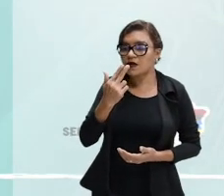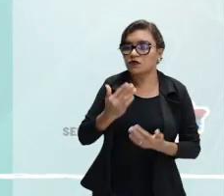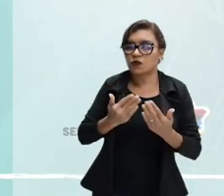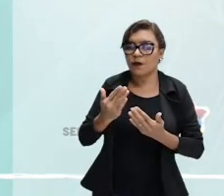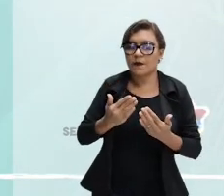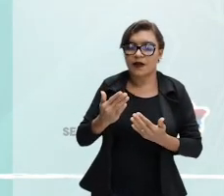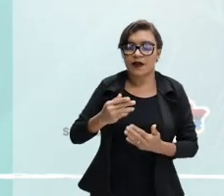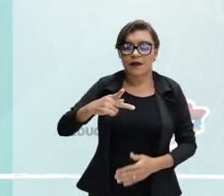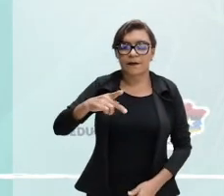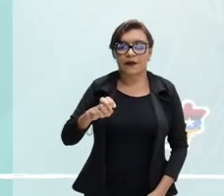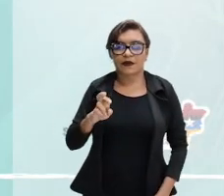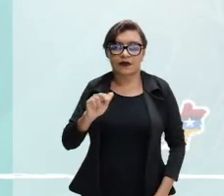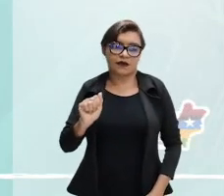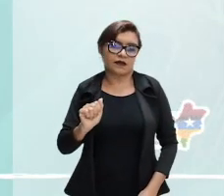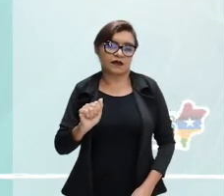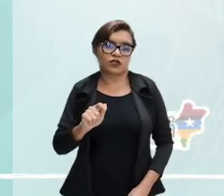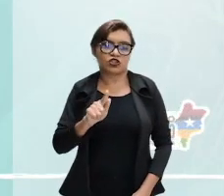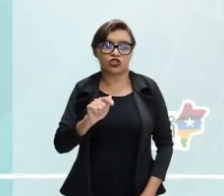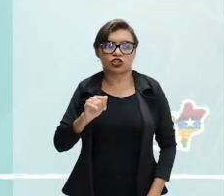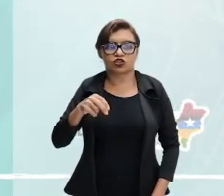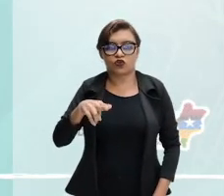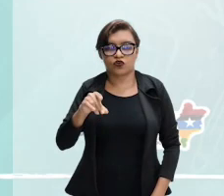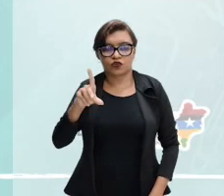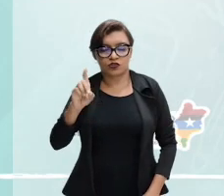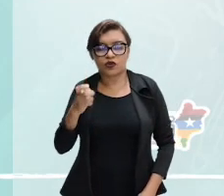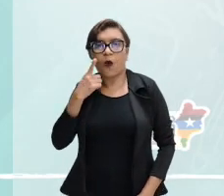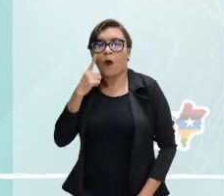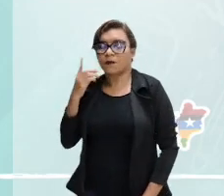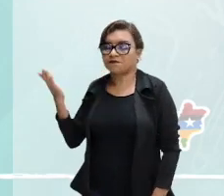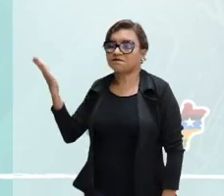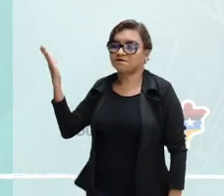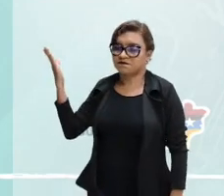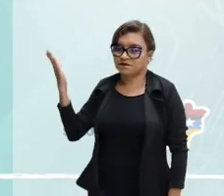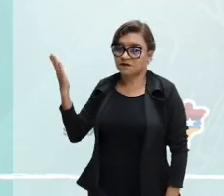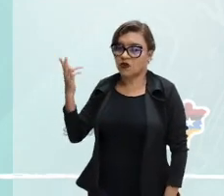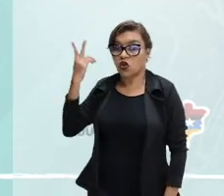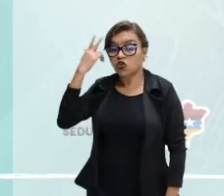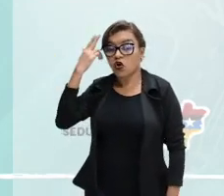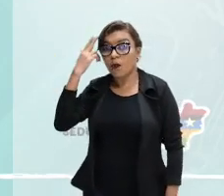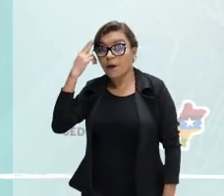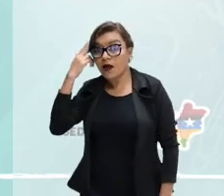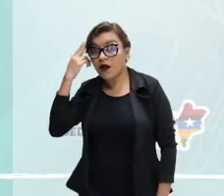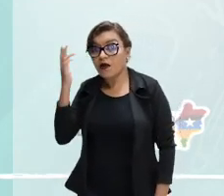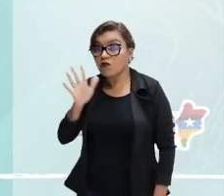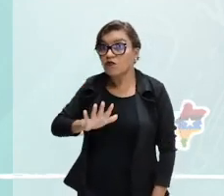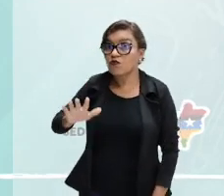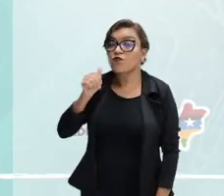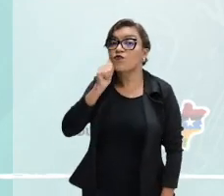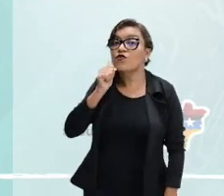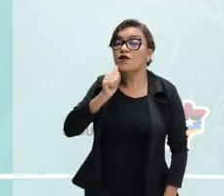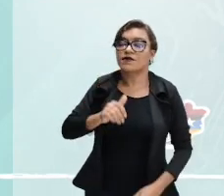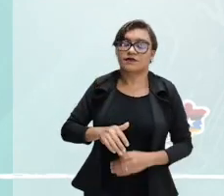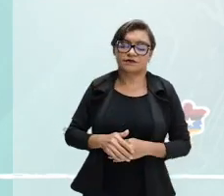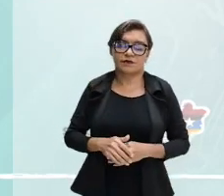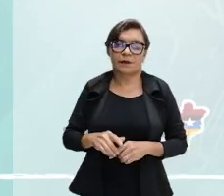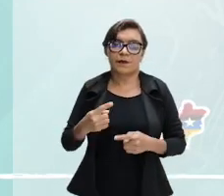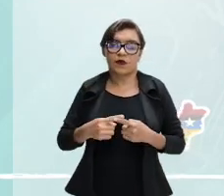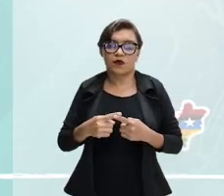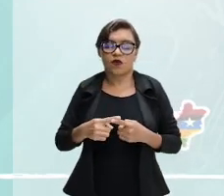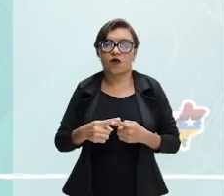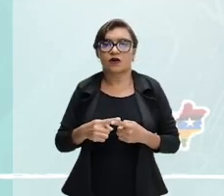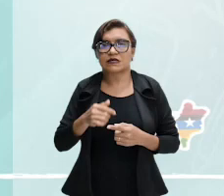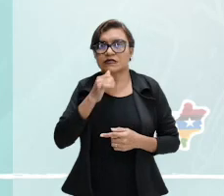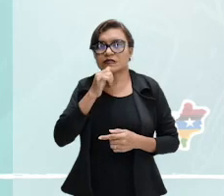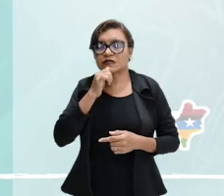a obesidade, o quê? Ginoide. Este tipo de obesidade é mais comum em mulheres, pois a gordura se localiza mais nas